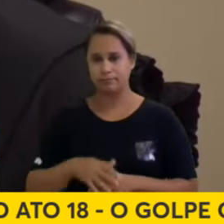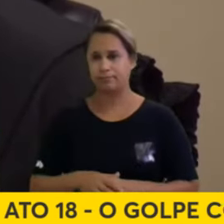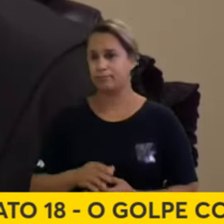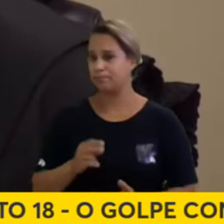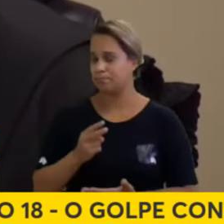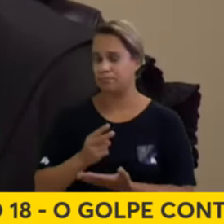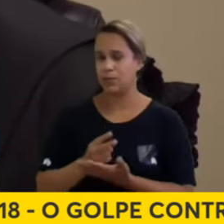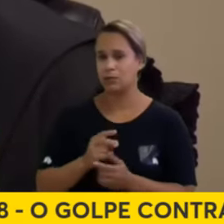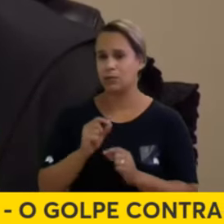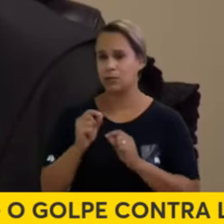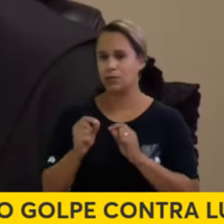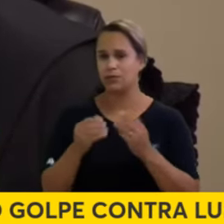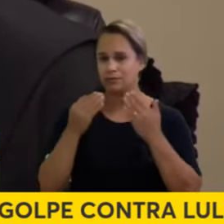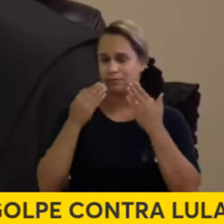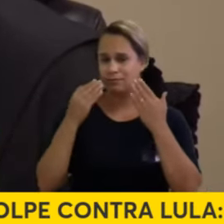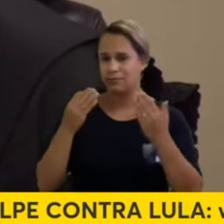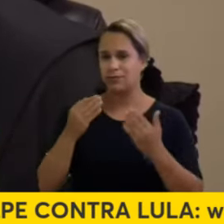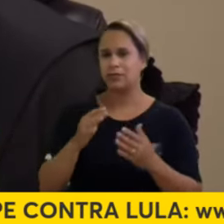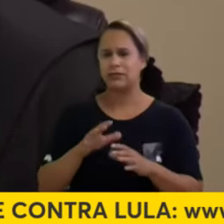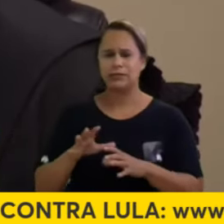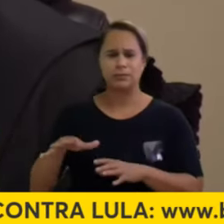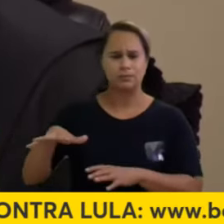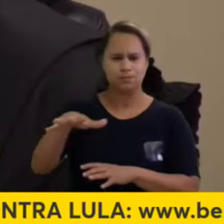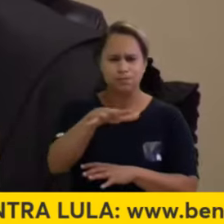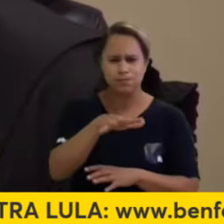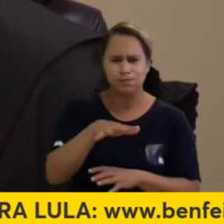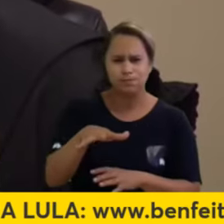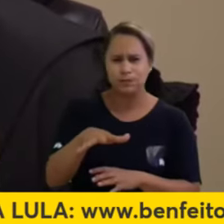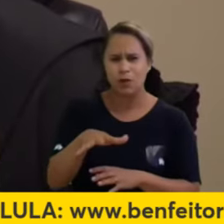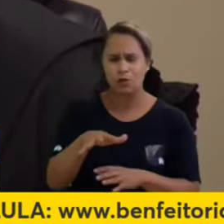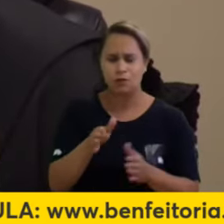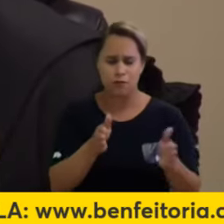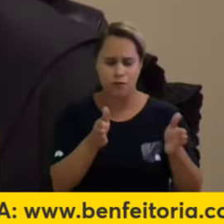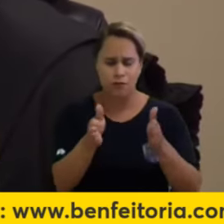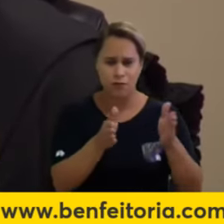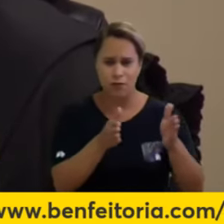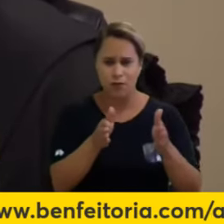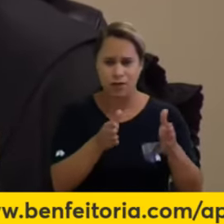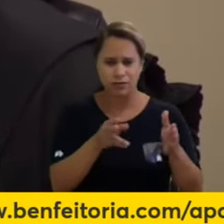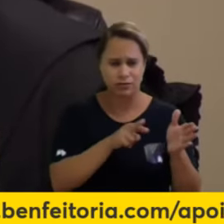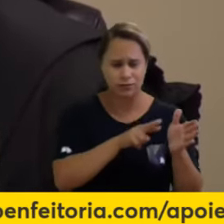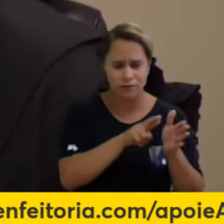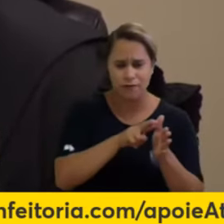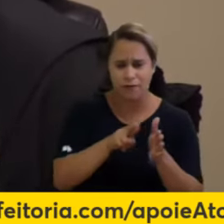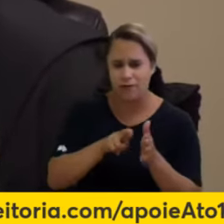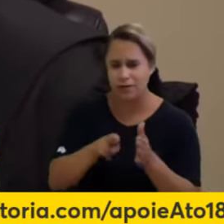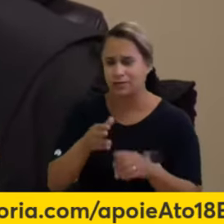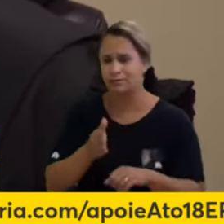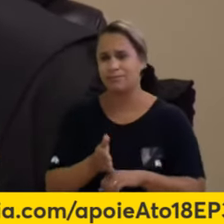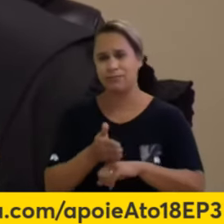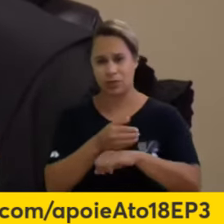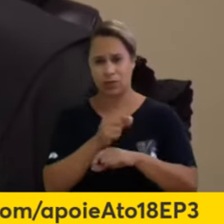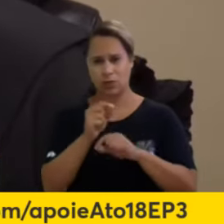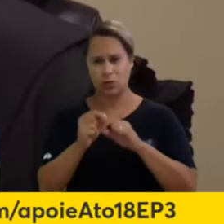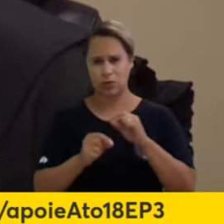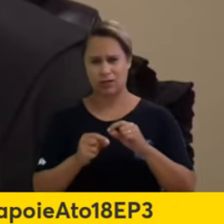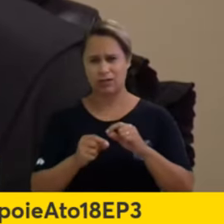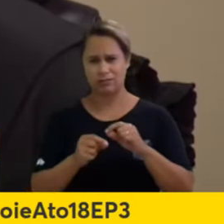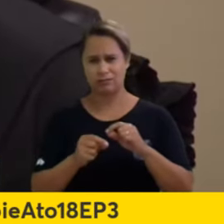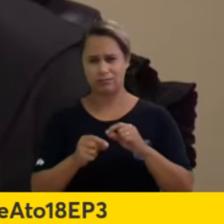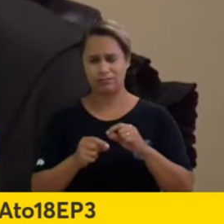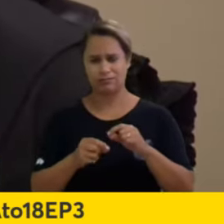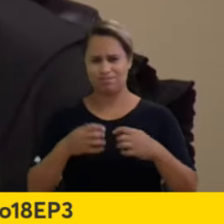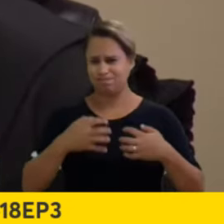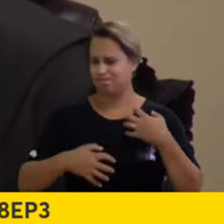mediáticas de cunho culpabiliza intimidadas durante a fase de investigação preliminar por um lado ressalta-se que a perturbação da serenidade do